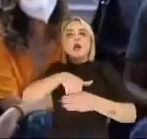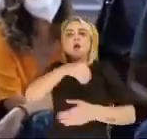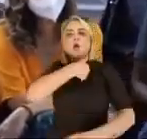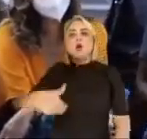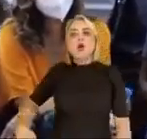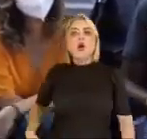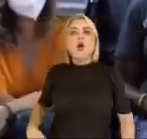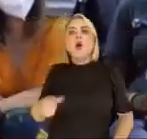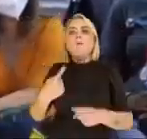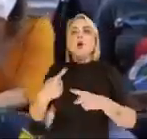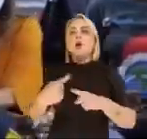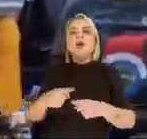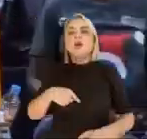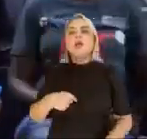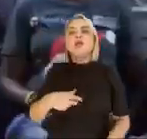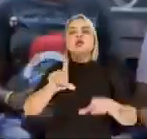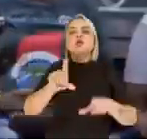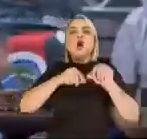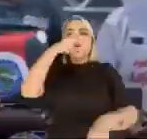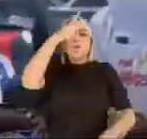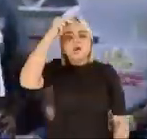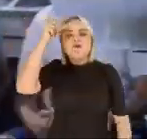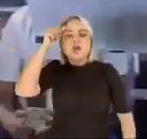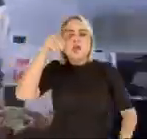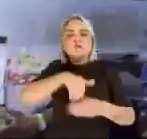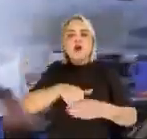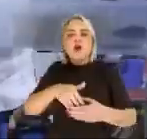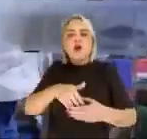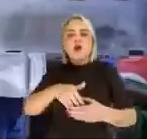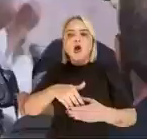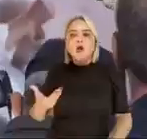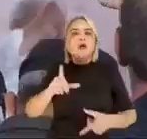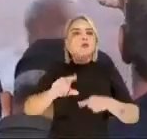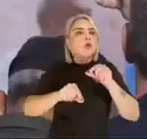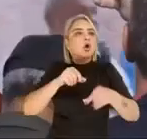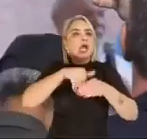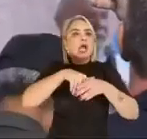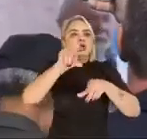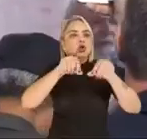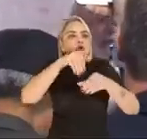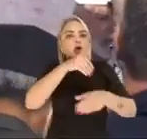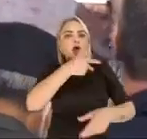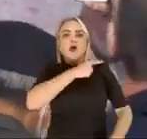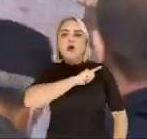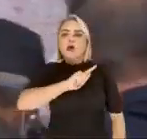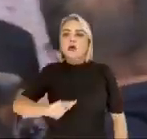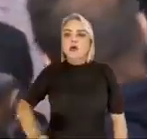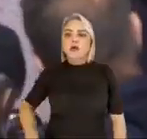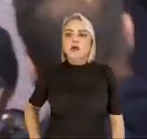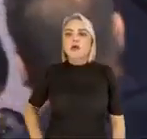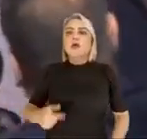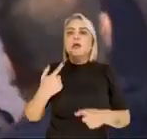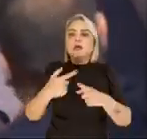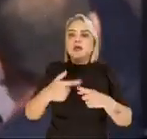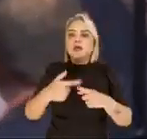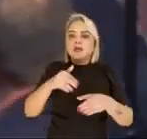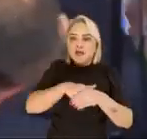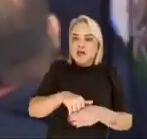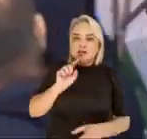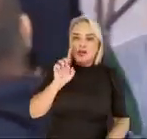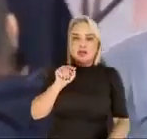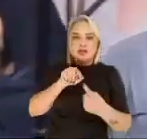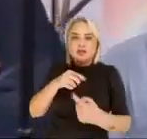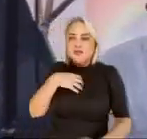gente elege um prefeito? Para que a gente elege um governador? Para que a gente elege essa gente? Só tem sentido eleger